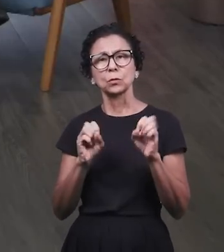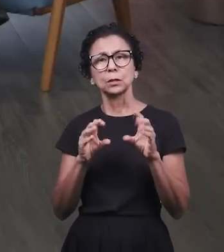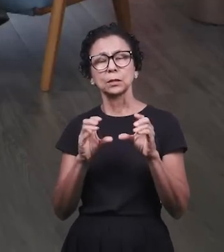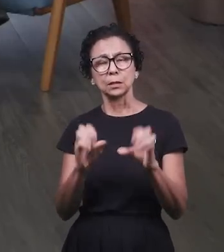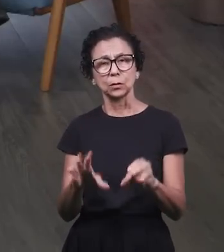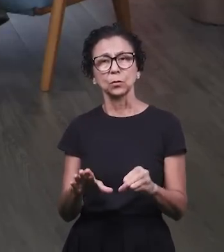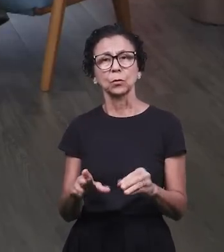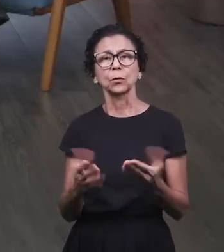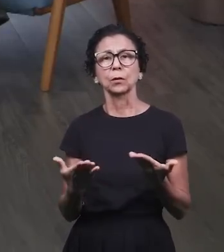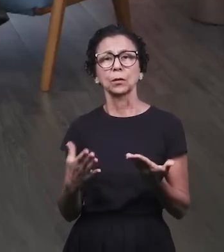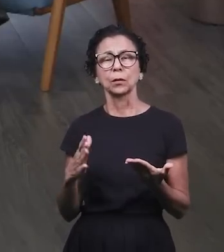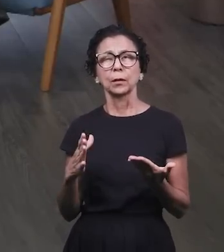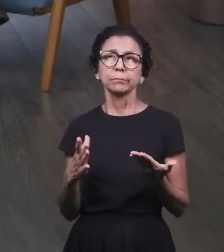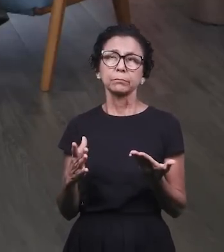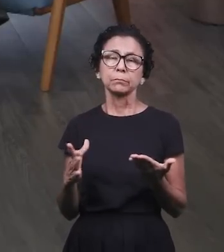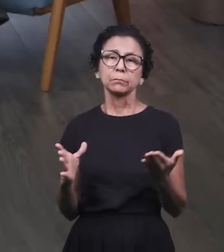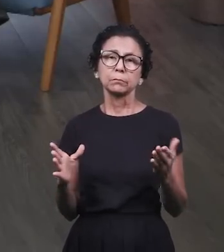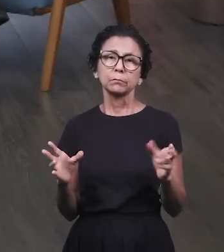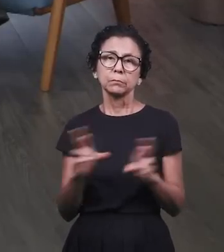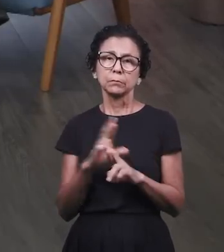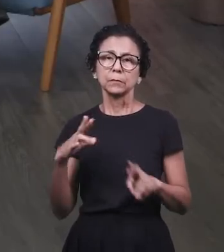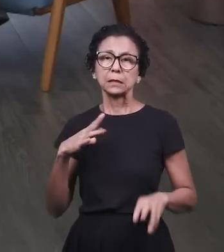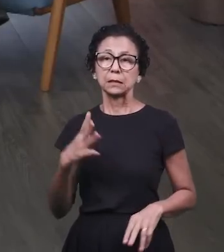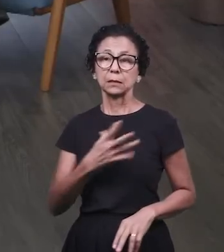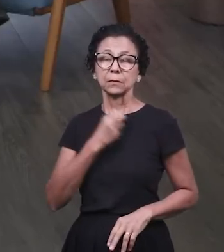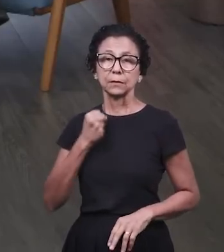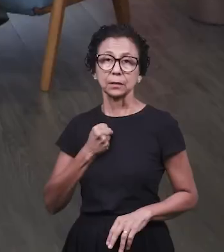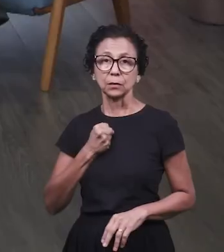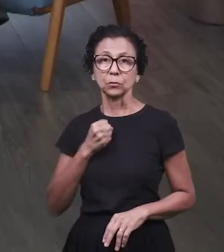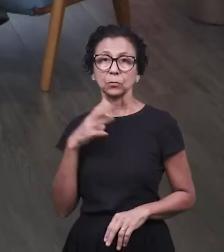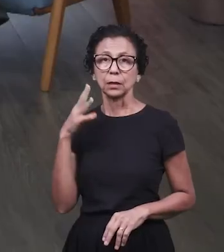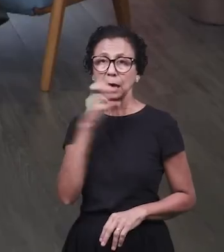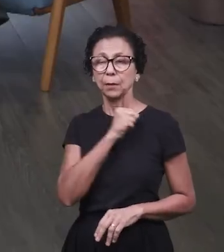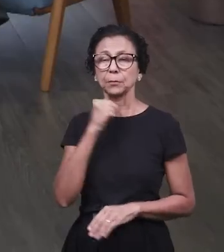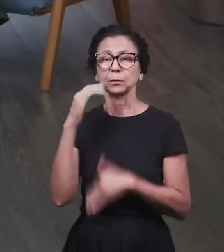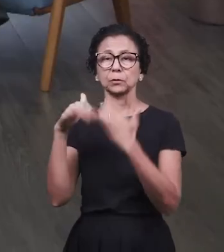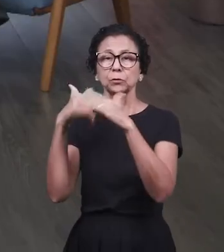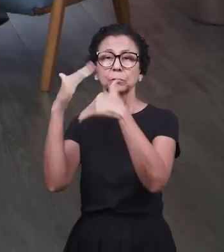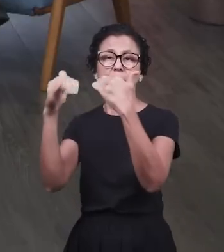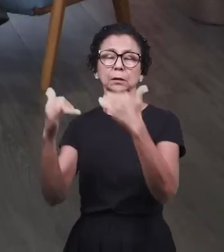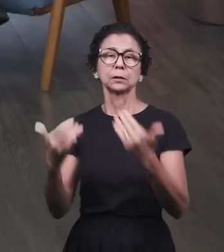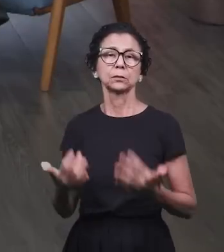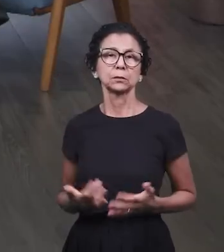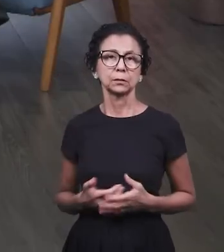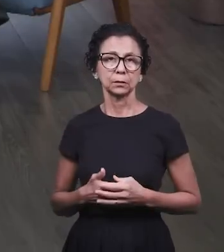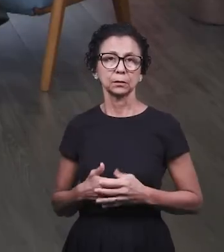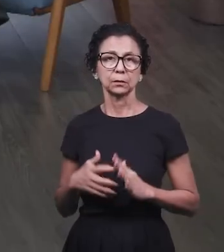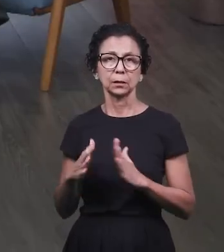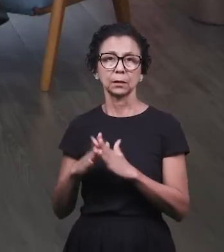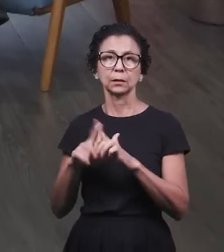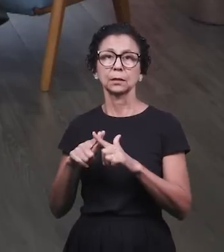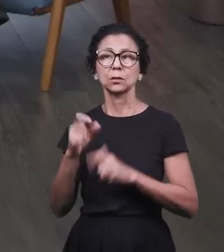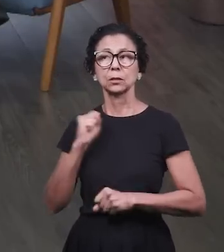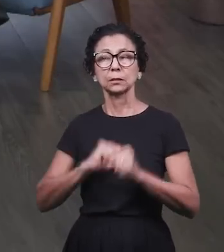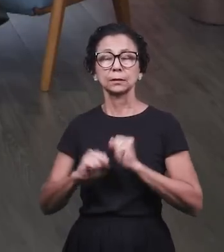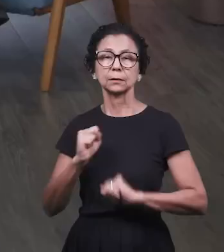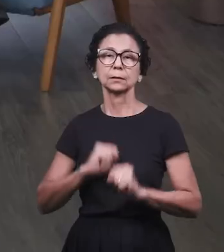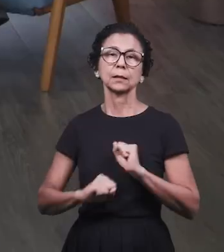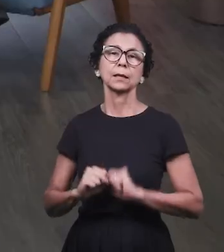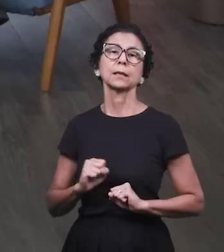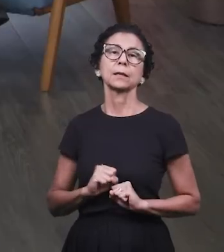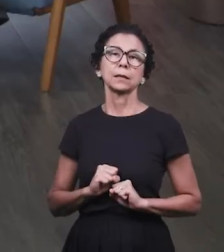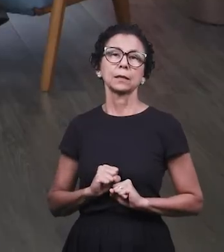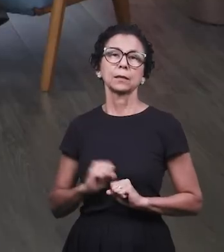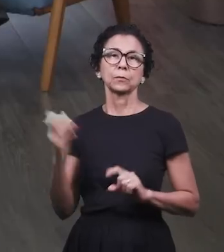dinâmico. Então nós correremos, porque a igreja anseia este momento. A igreja anseia